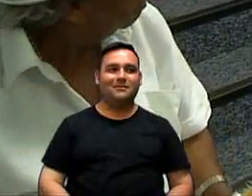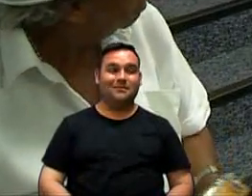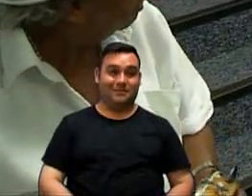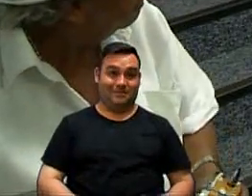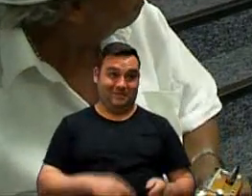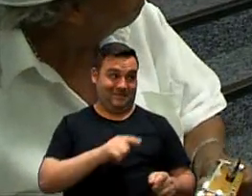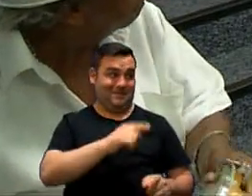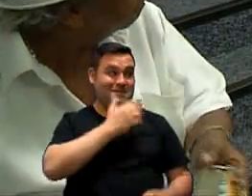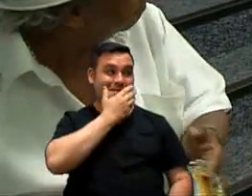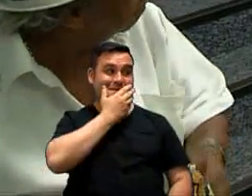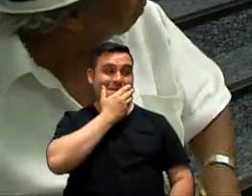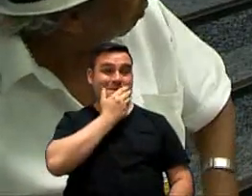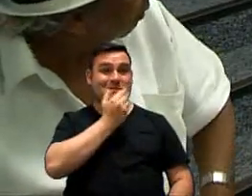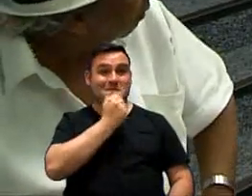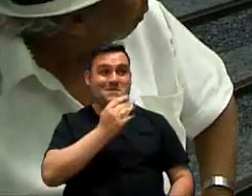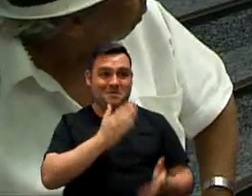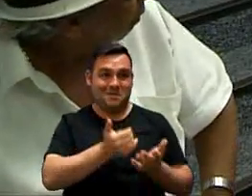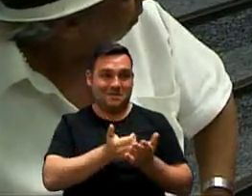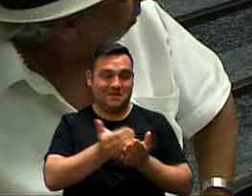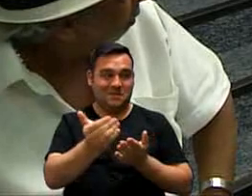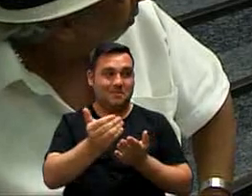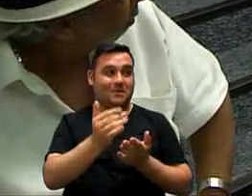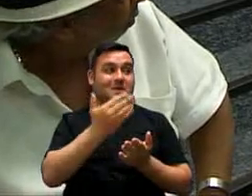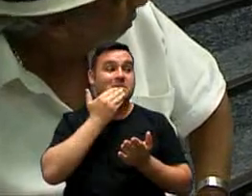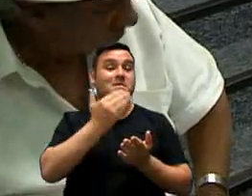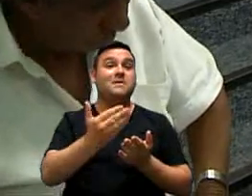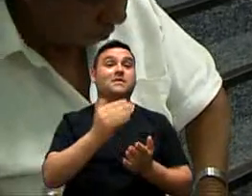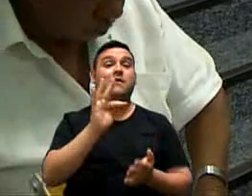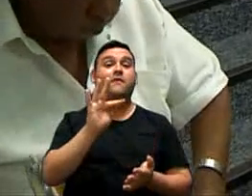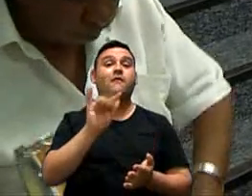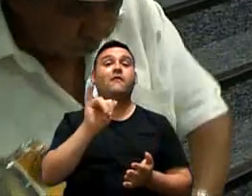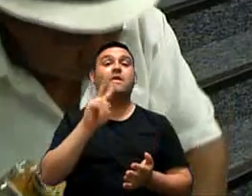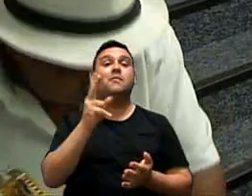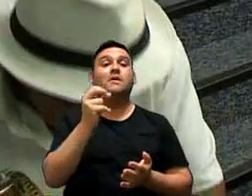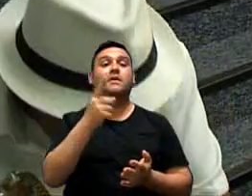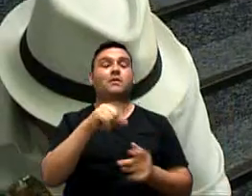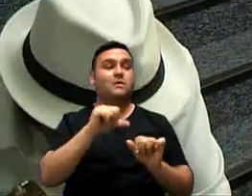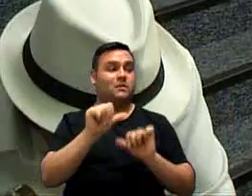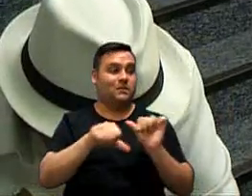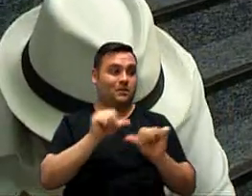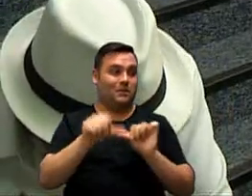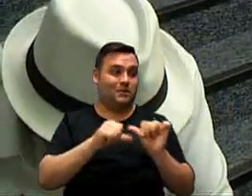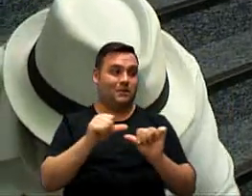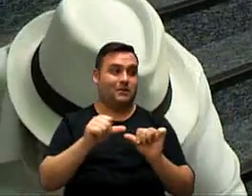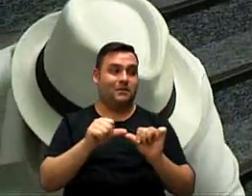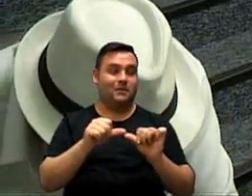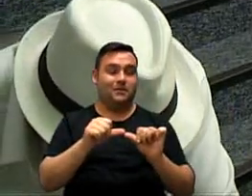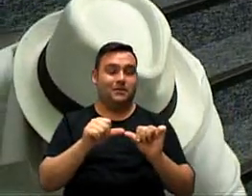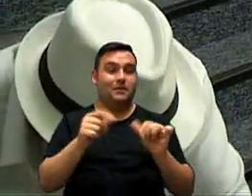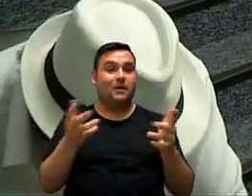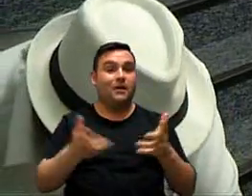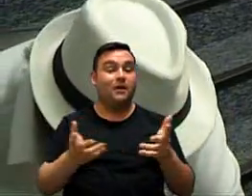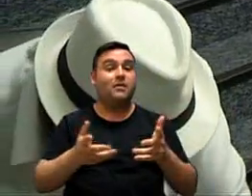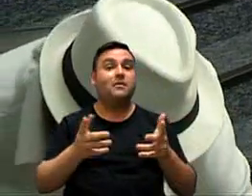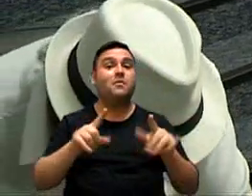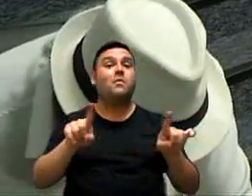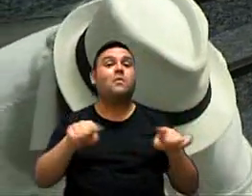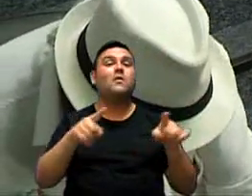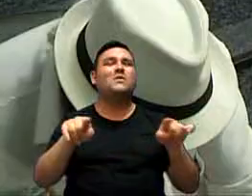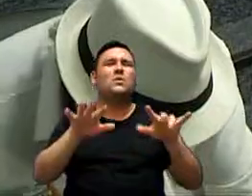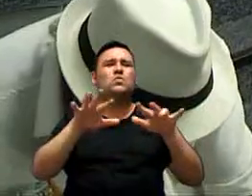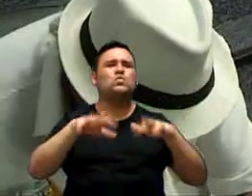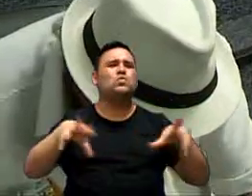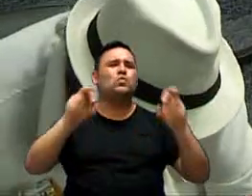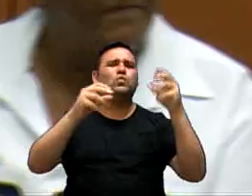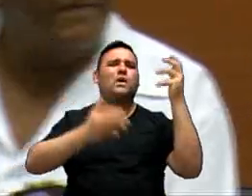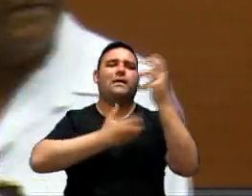Enquanto ele vai iniciar, eu queria... A pedidos do Fabinho, eu vou mudar. Vou mudar a música. Você vai... Então, vamos fazer, então, uma música para todo